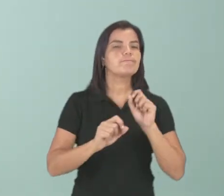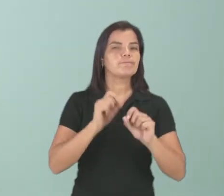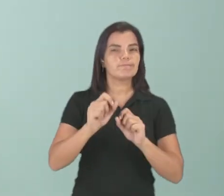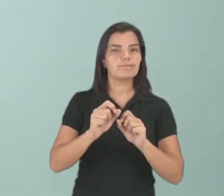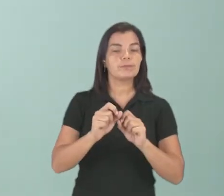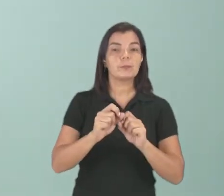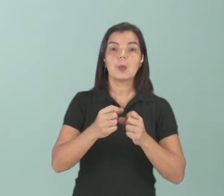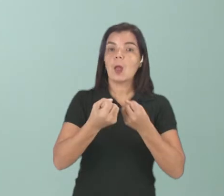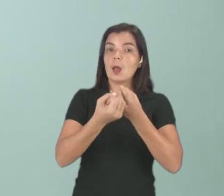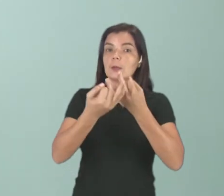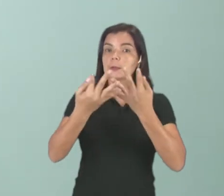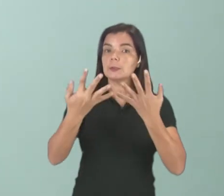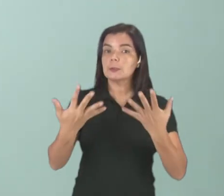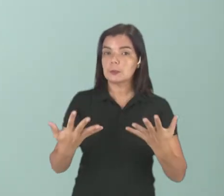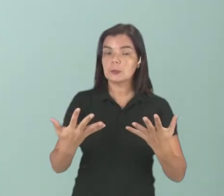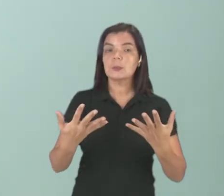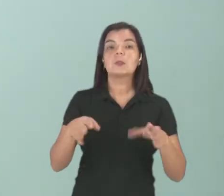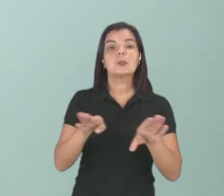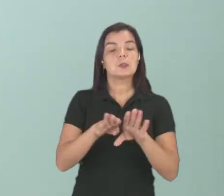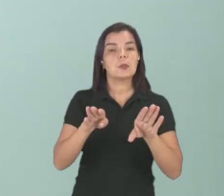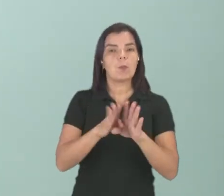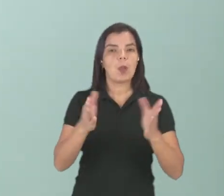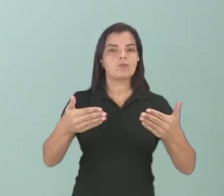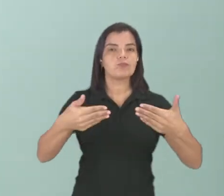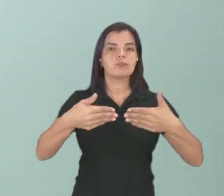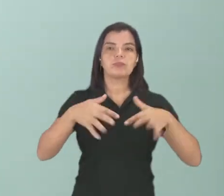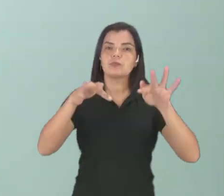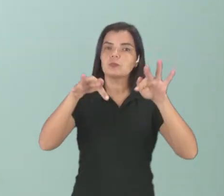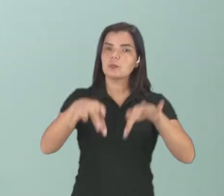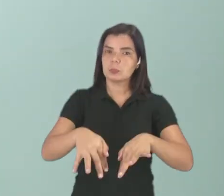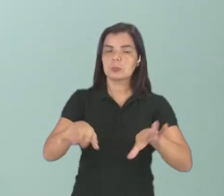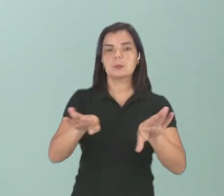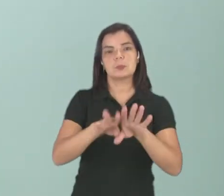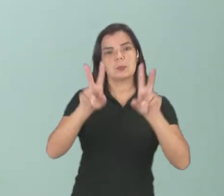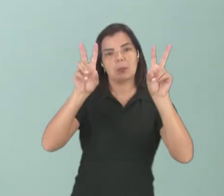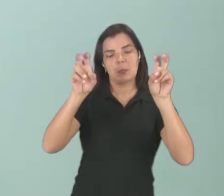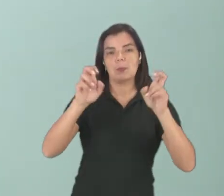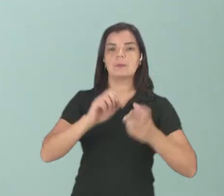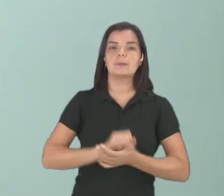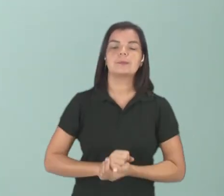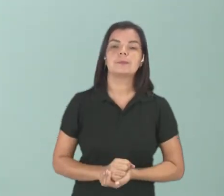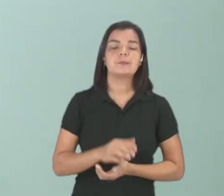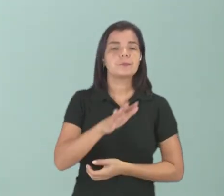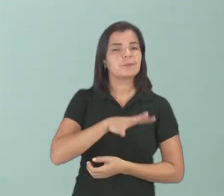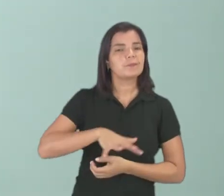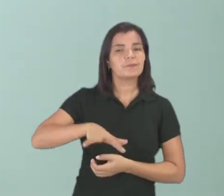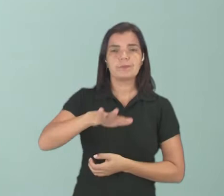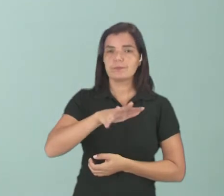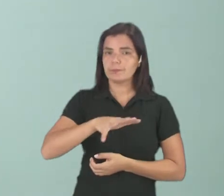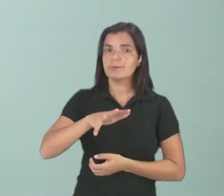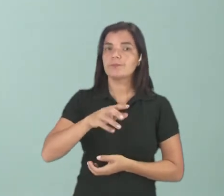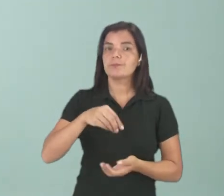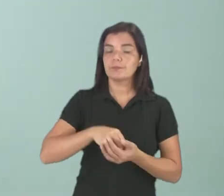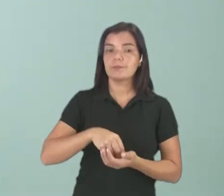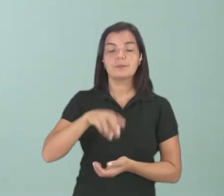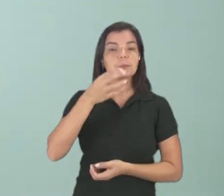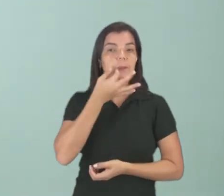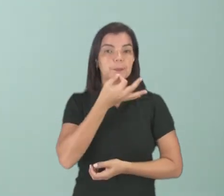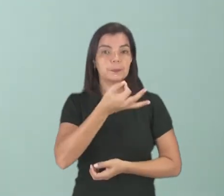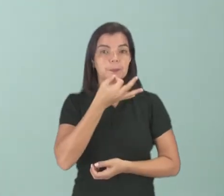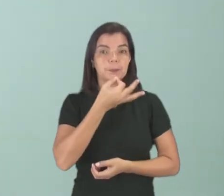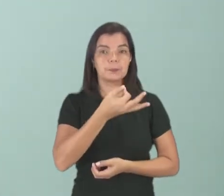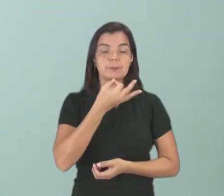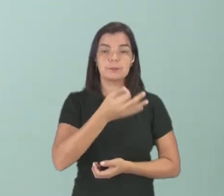as considerações finais e o fechamento do tema, geralmente dando o nosso ponto de